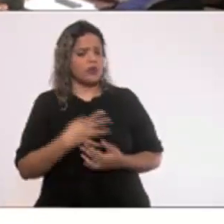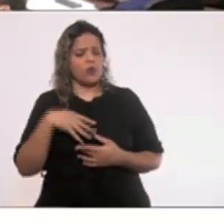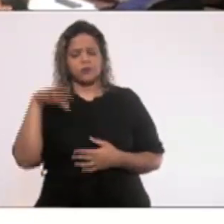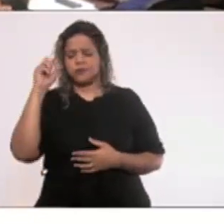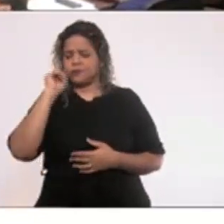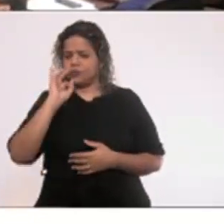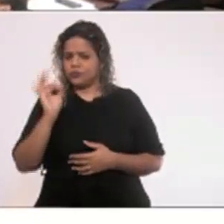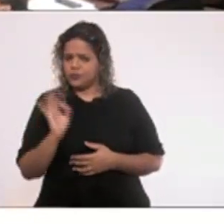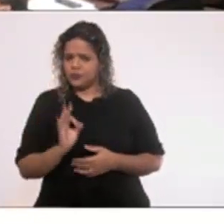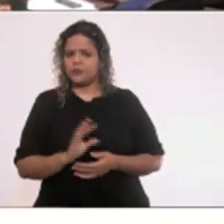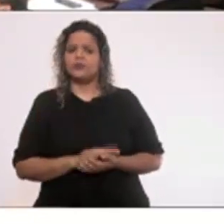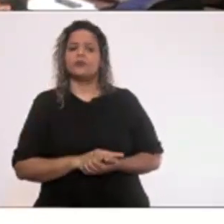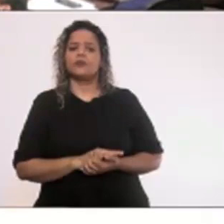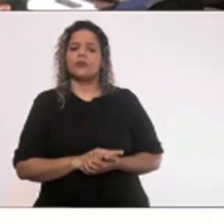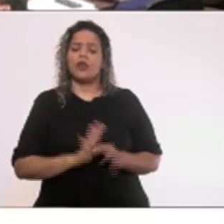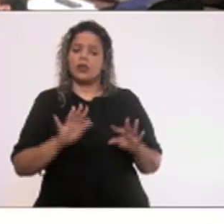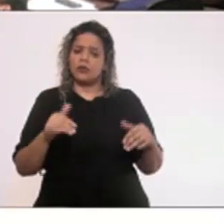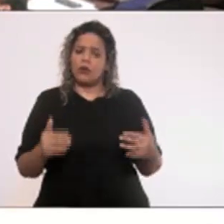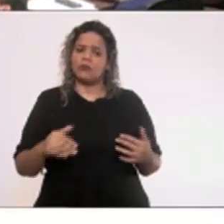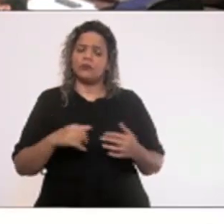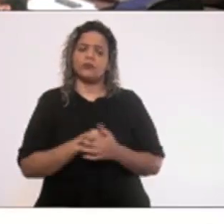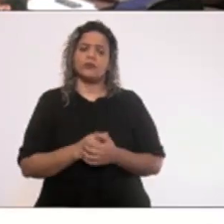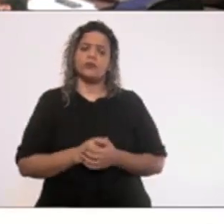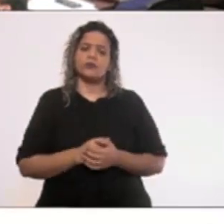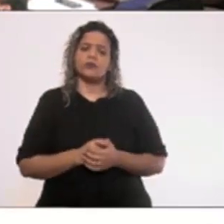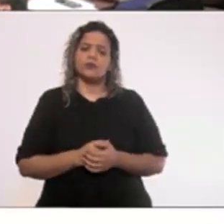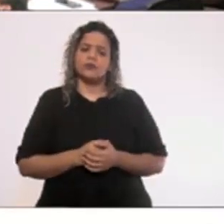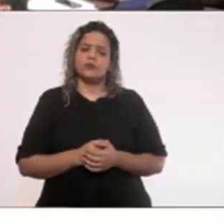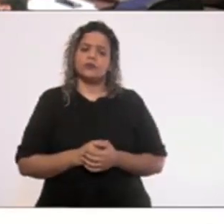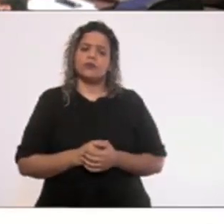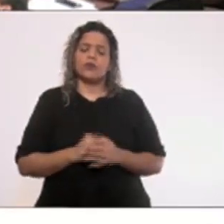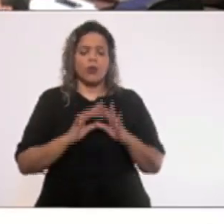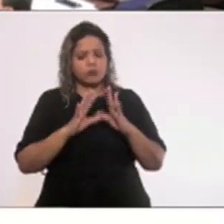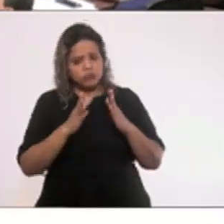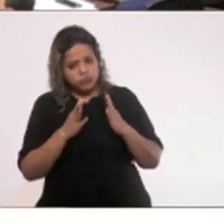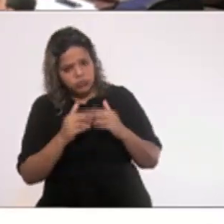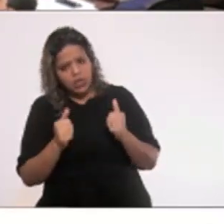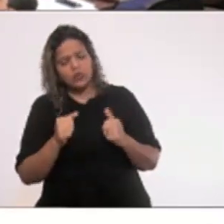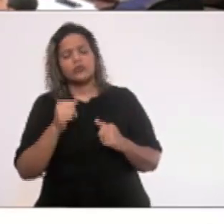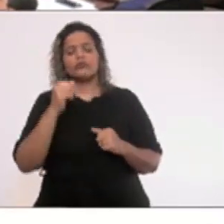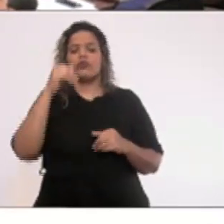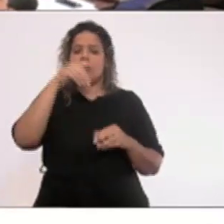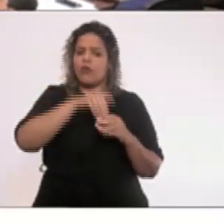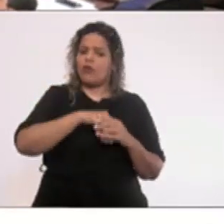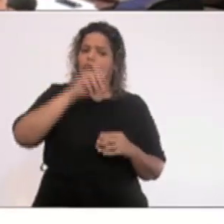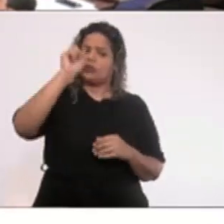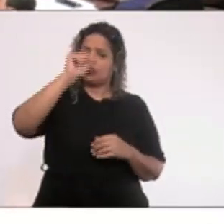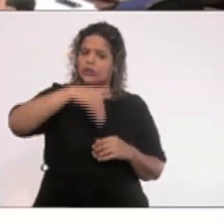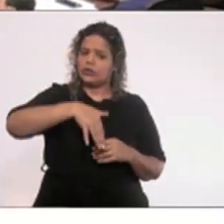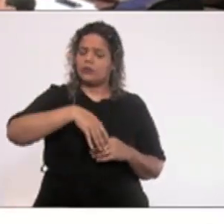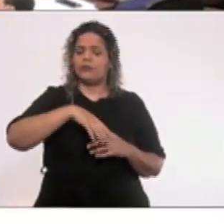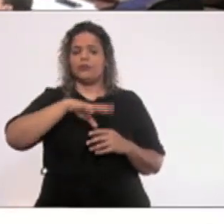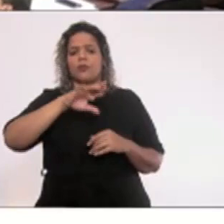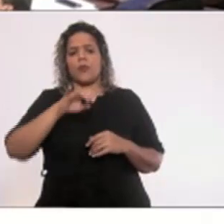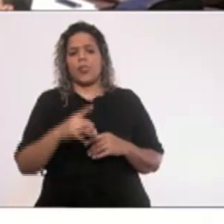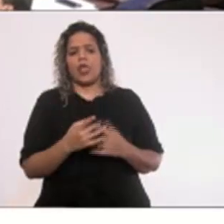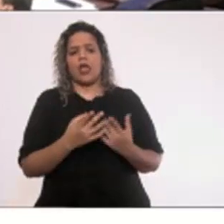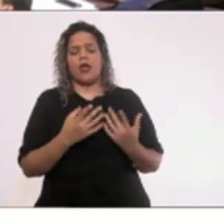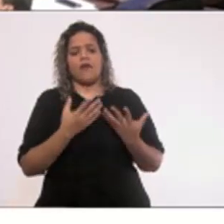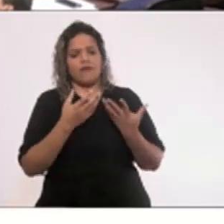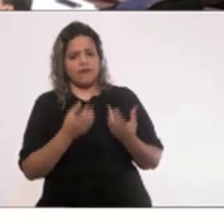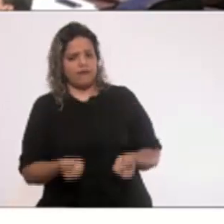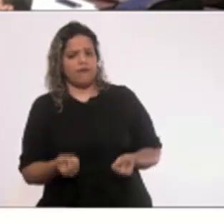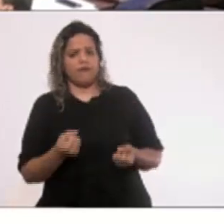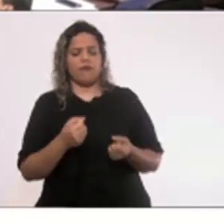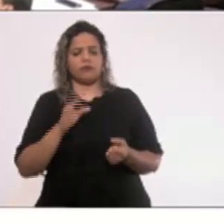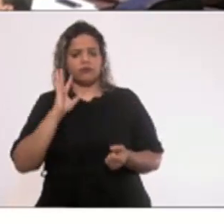fui ouvido. Assim posto, solicito voto sim a favor